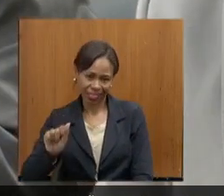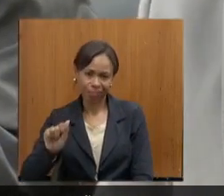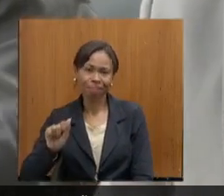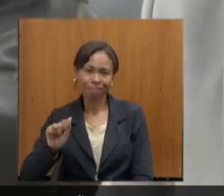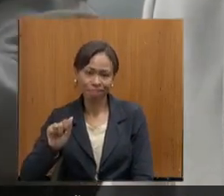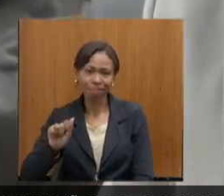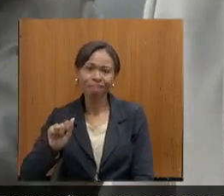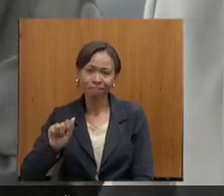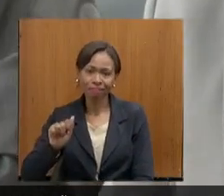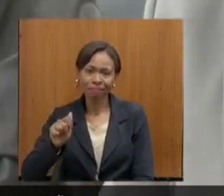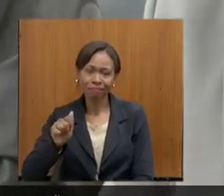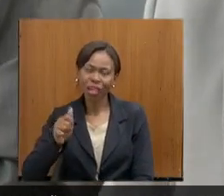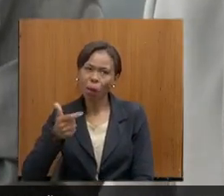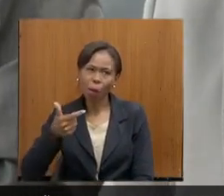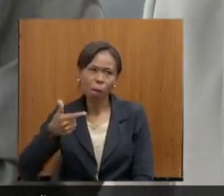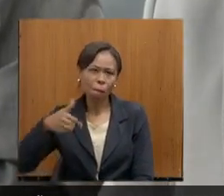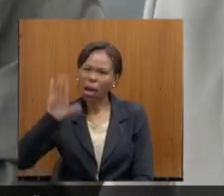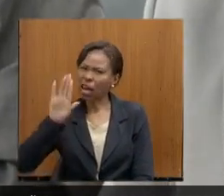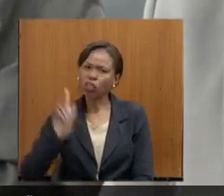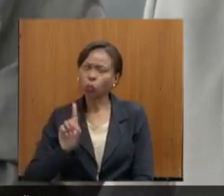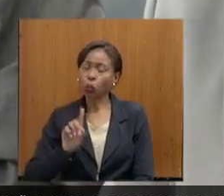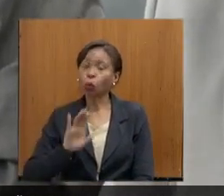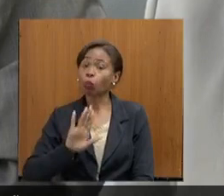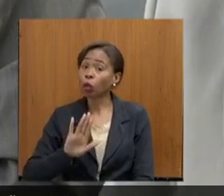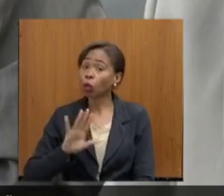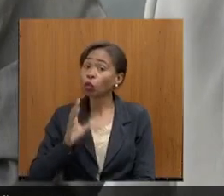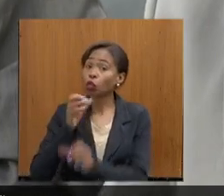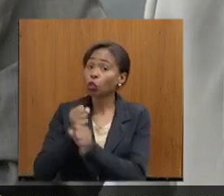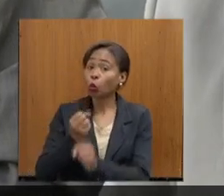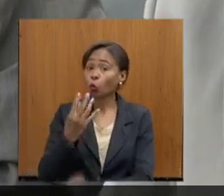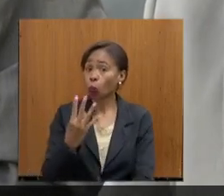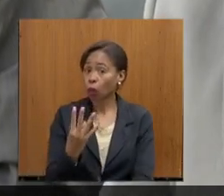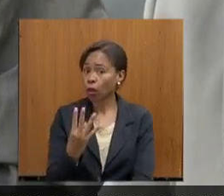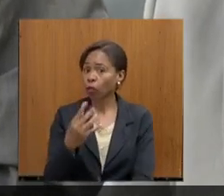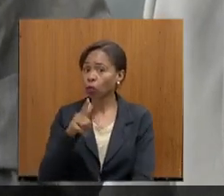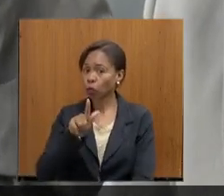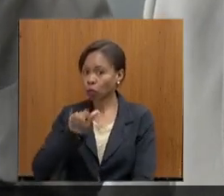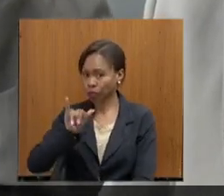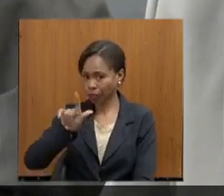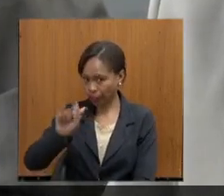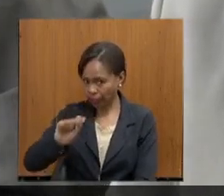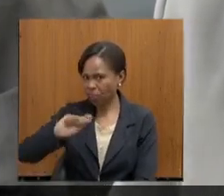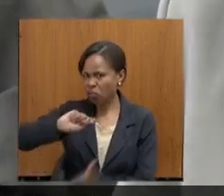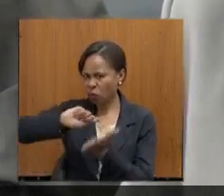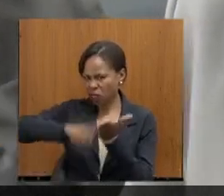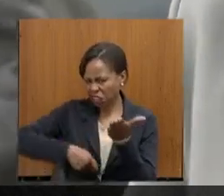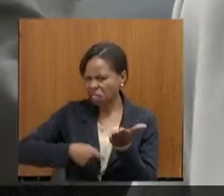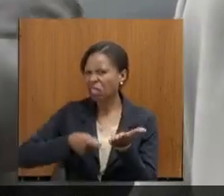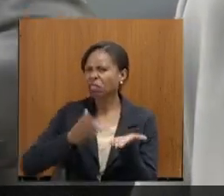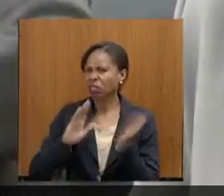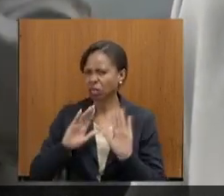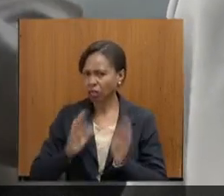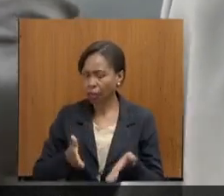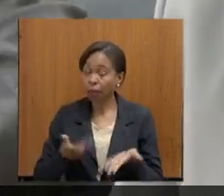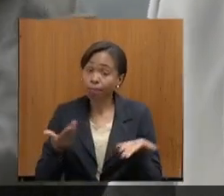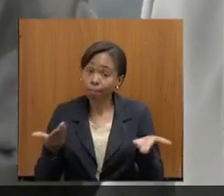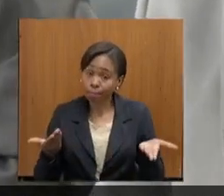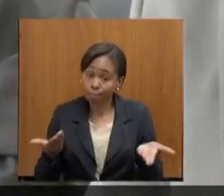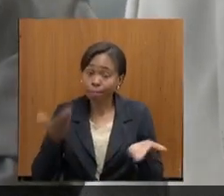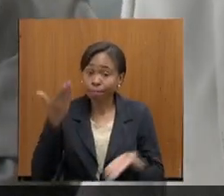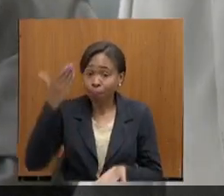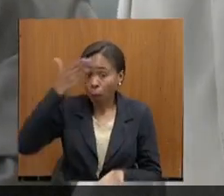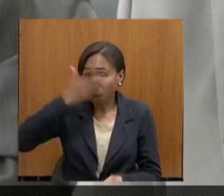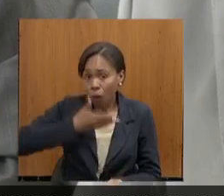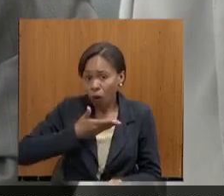crescimento adicional 4GB com aquilo que é aparecer que já está assinado Então acho que demonstra aí o quanto que